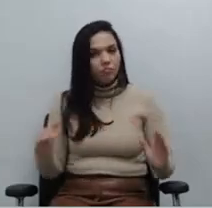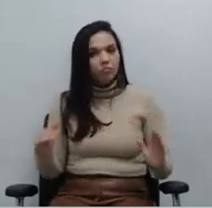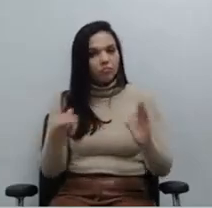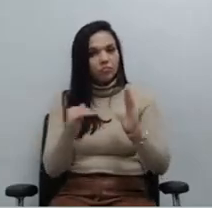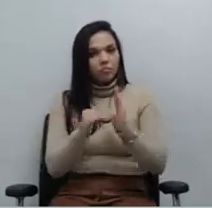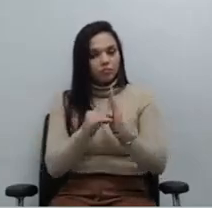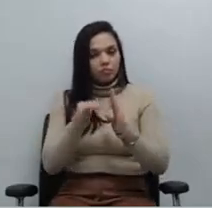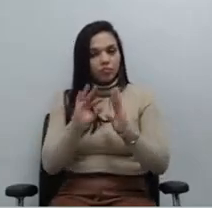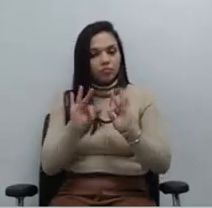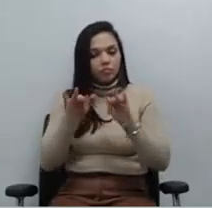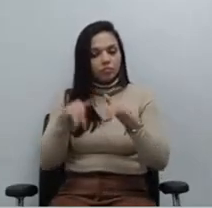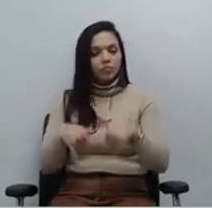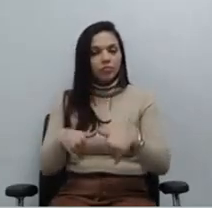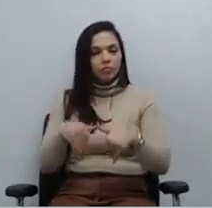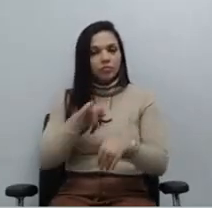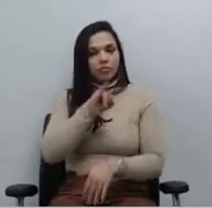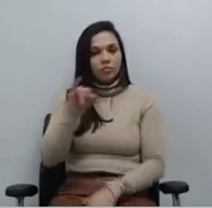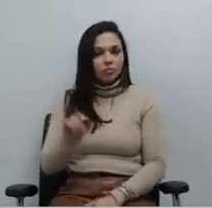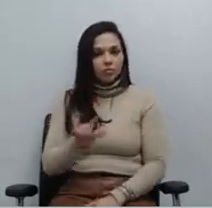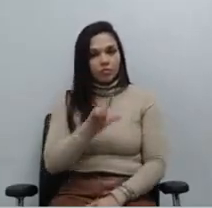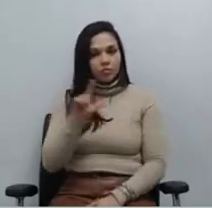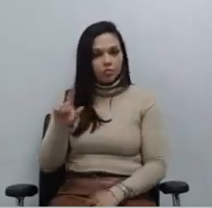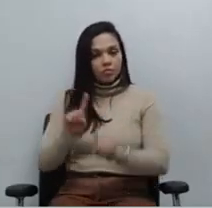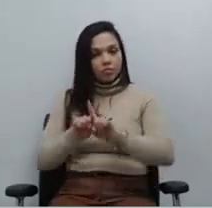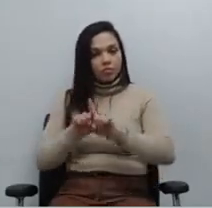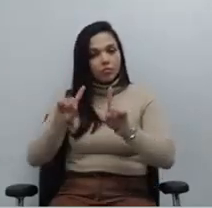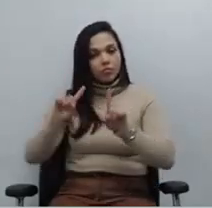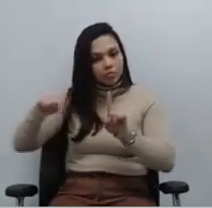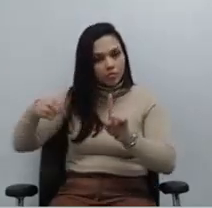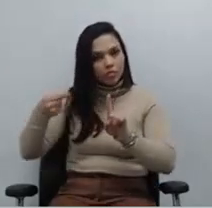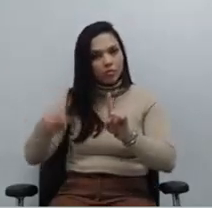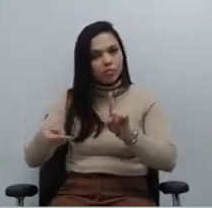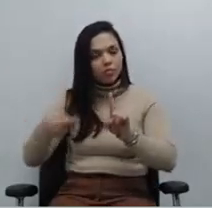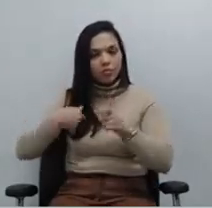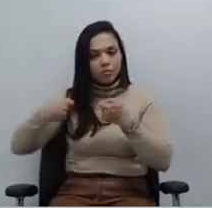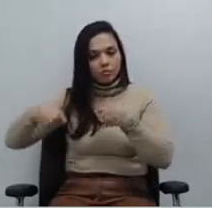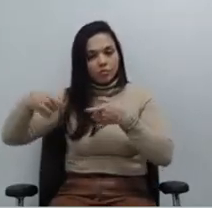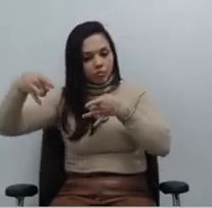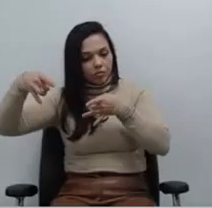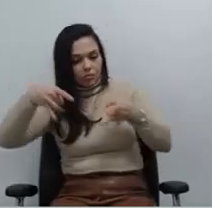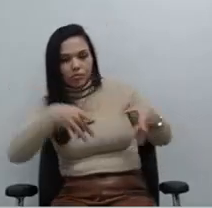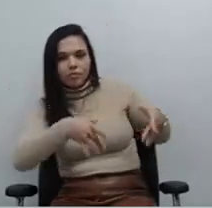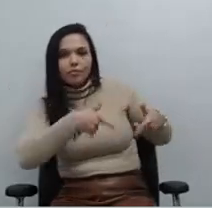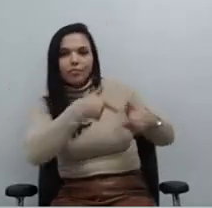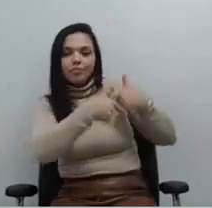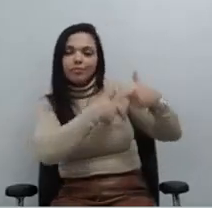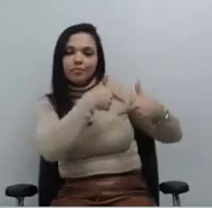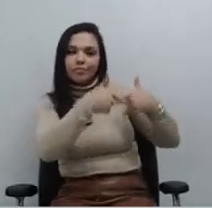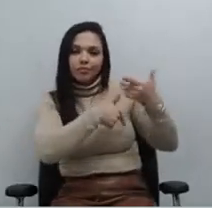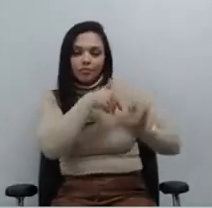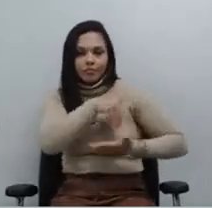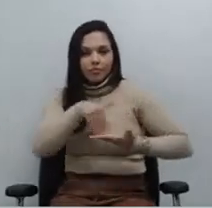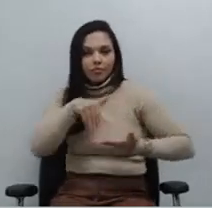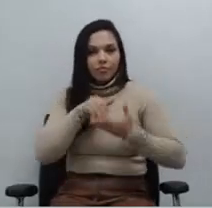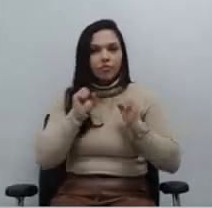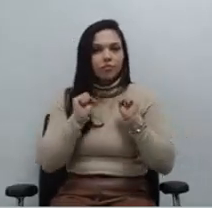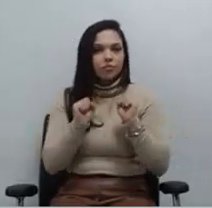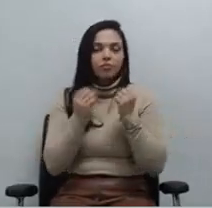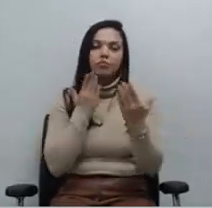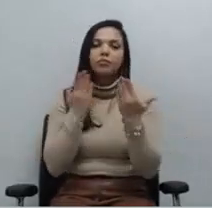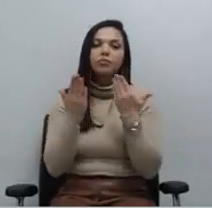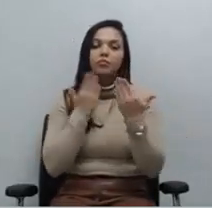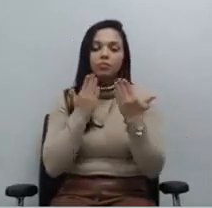de julho, mas após isso eu pretendo deixar a função. Então, a gente já pode ir conversando entre os